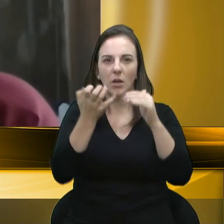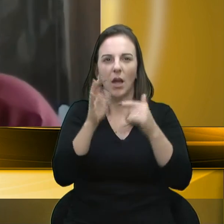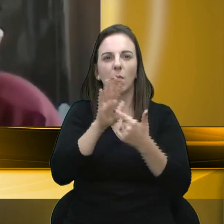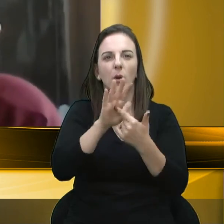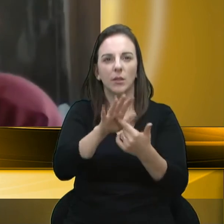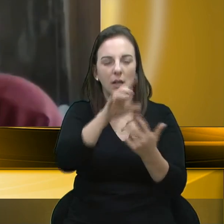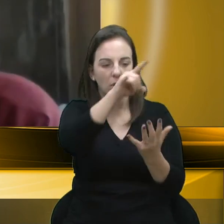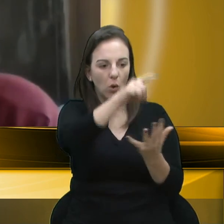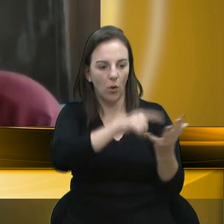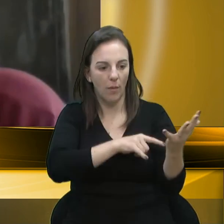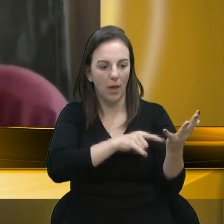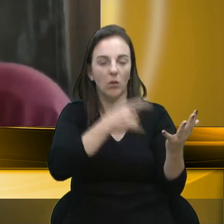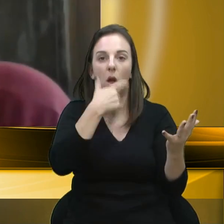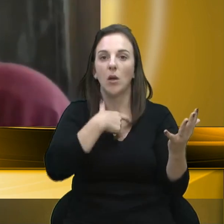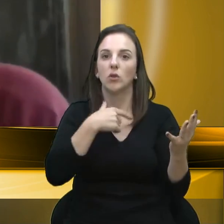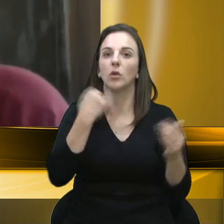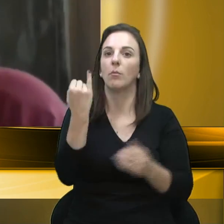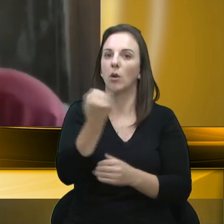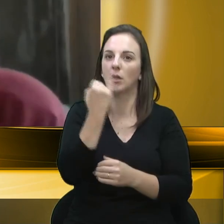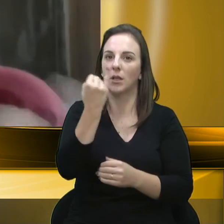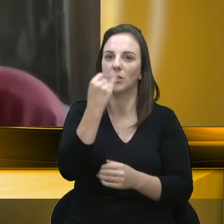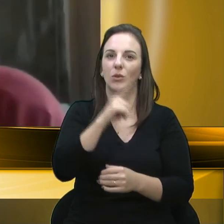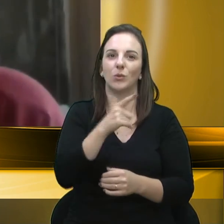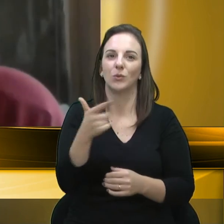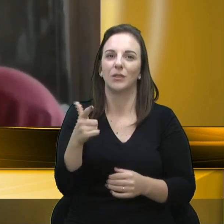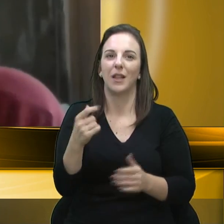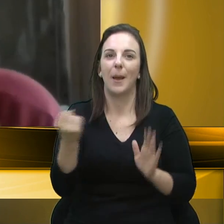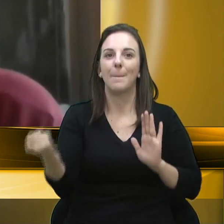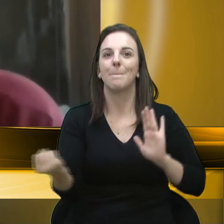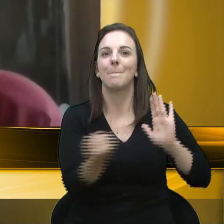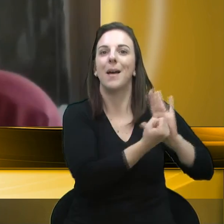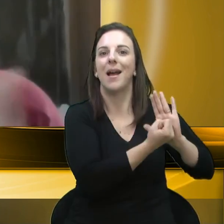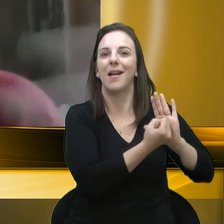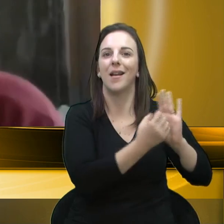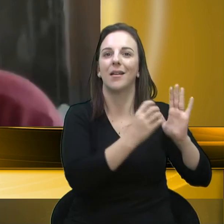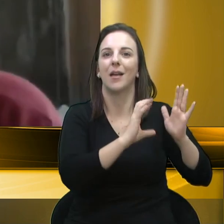muito importante e que não tem carimbo, né, de um partido político, mas